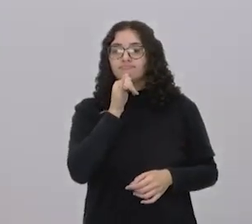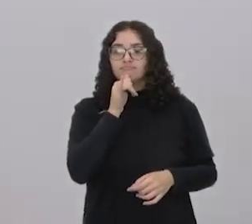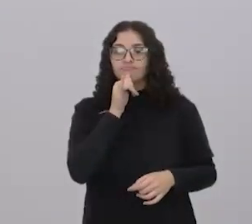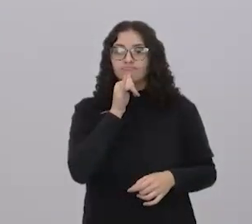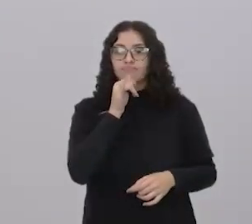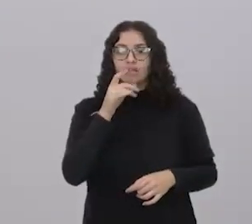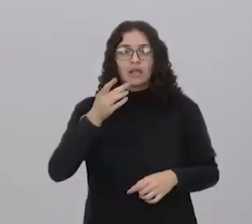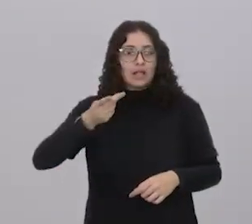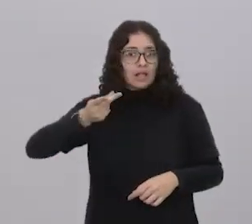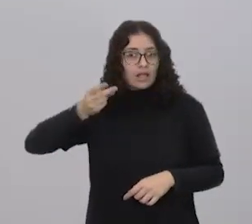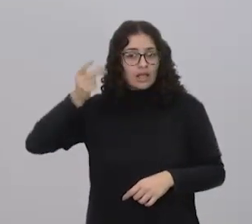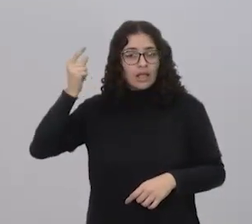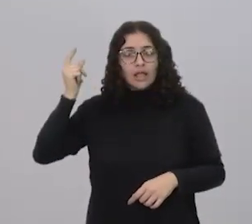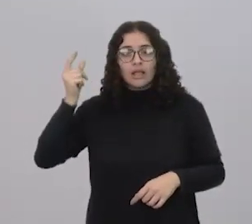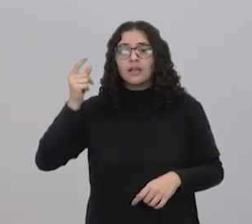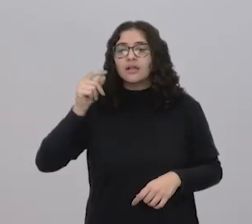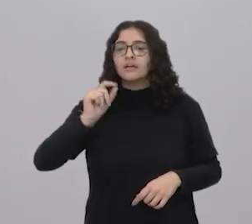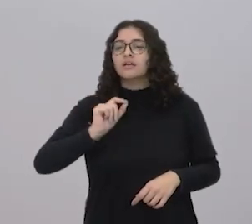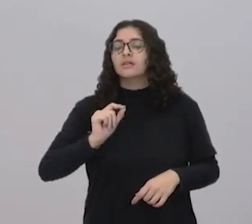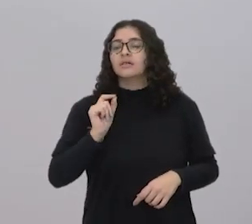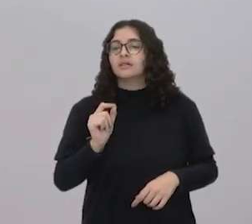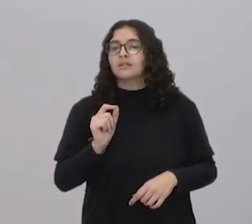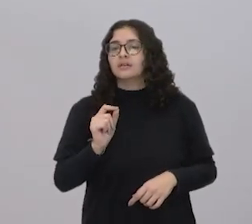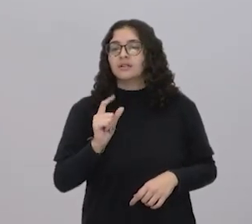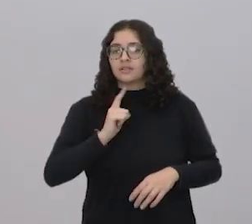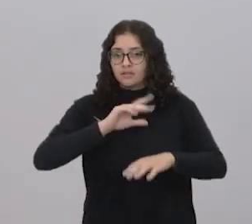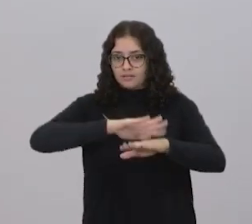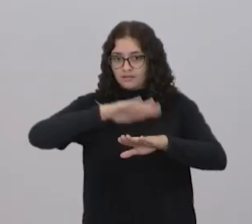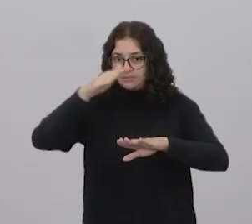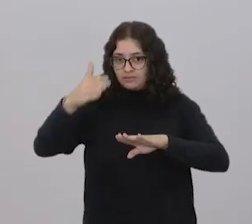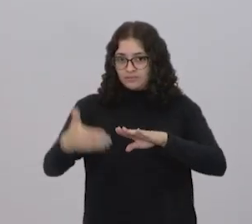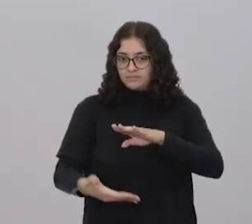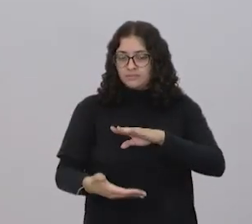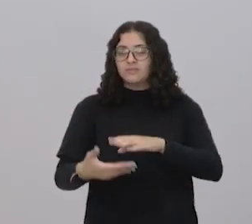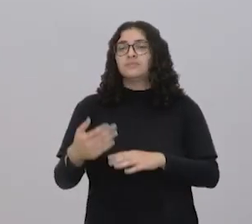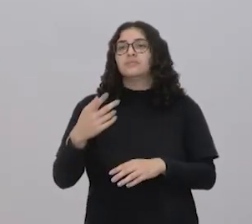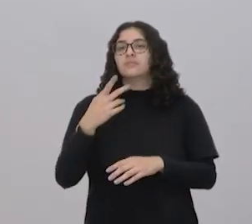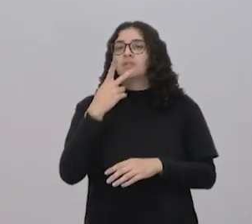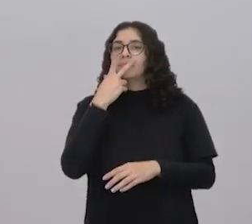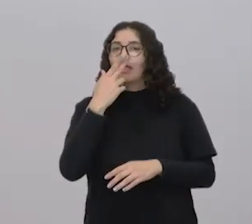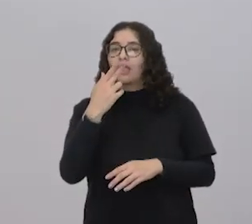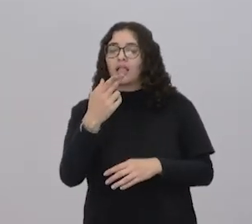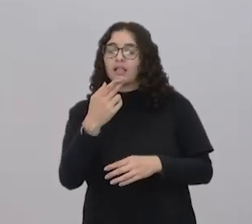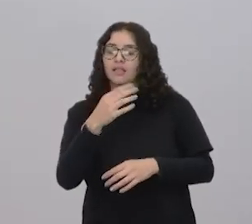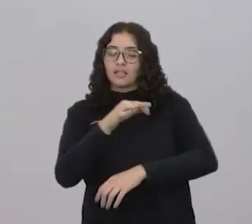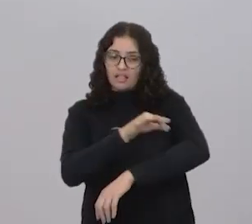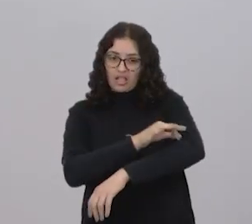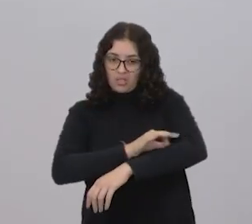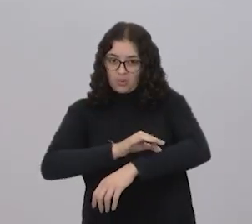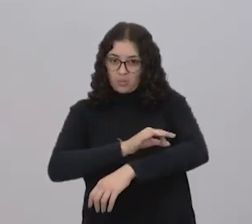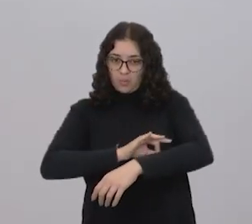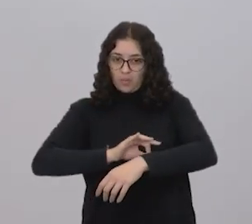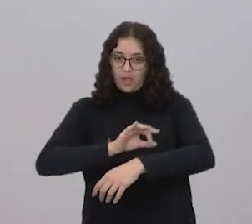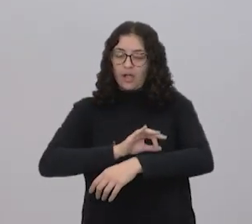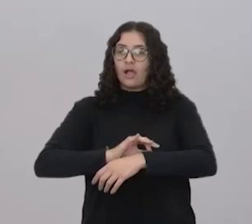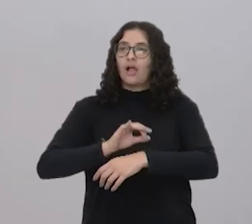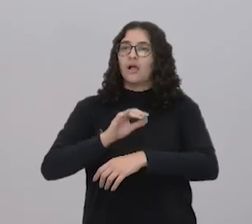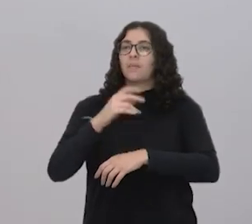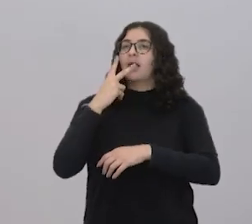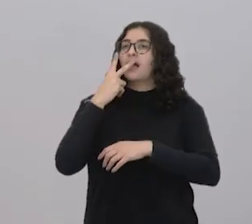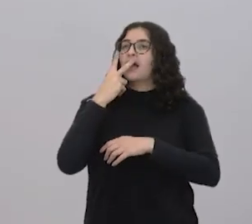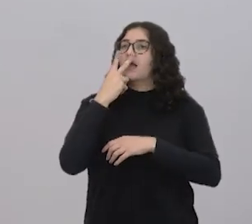mais antigamente, a gente está a nossa contemporaneidade abraçou um pouco mais a tatuagem, é um pouco mais fácil você ver